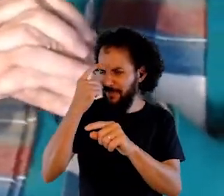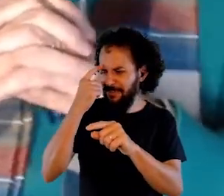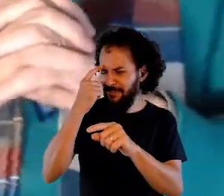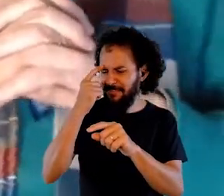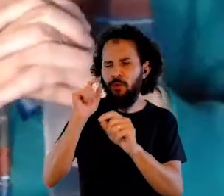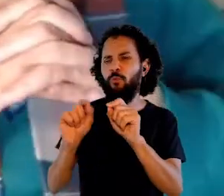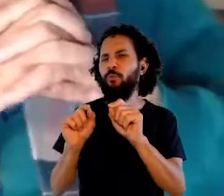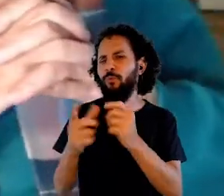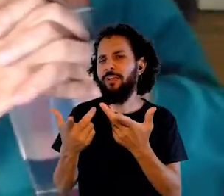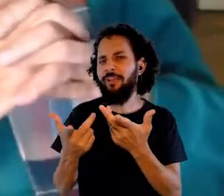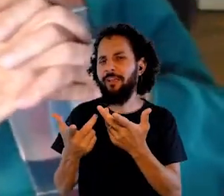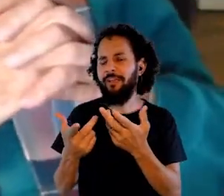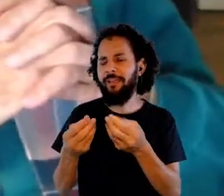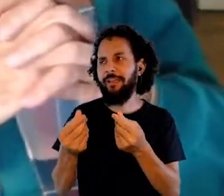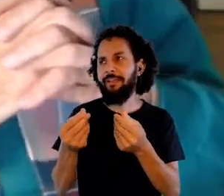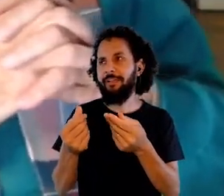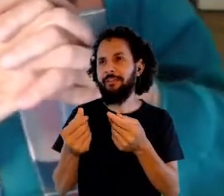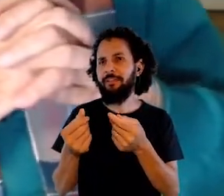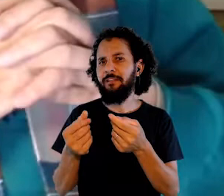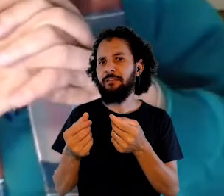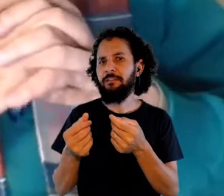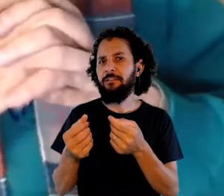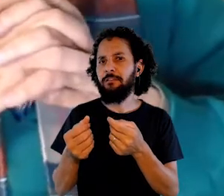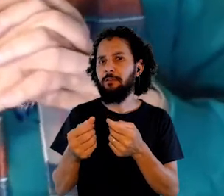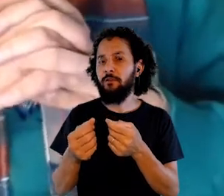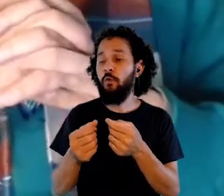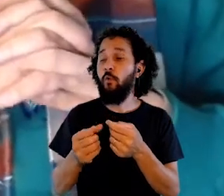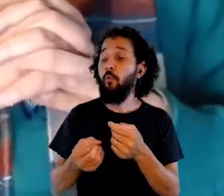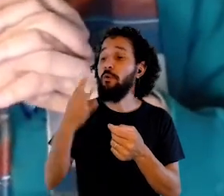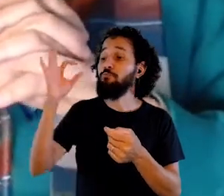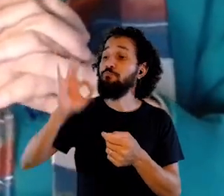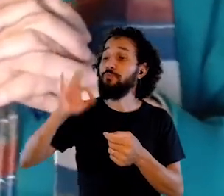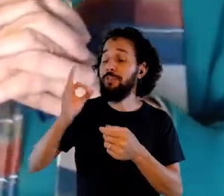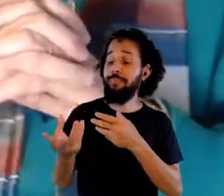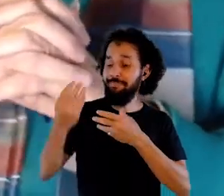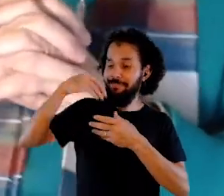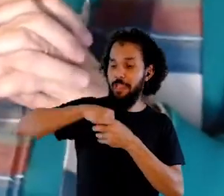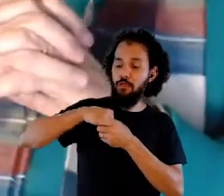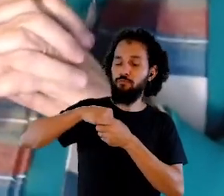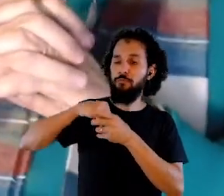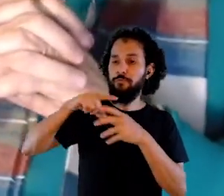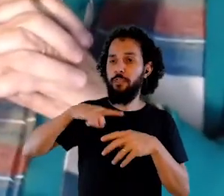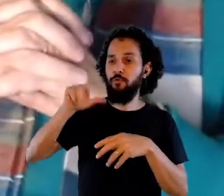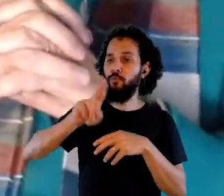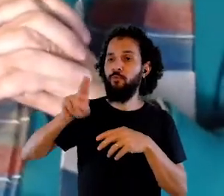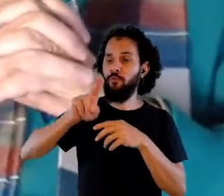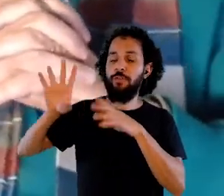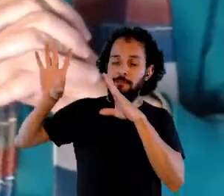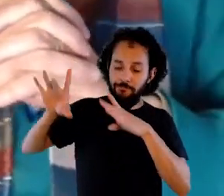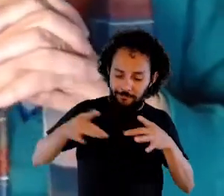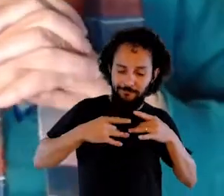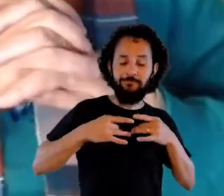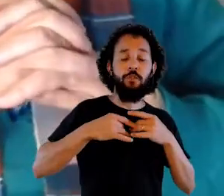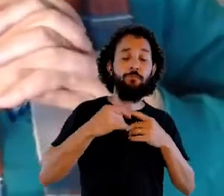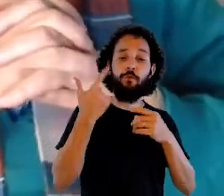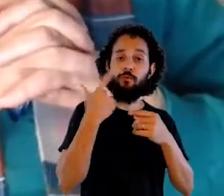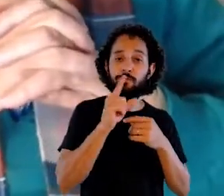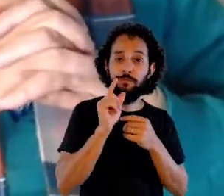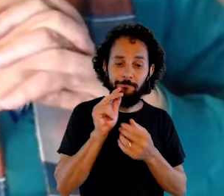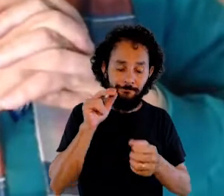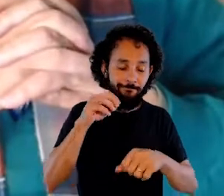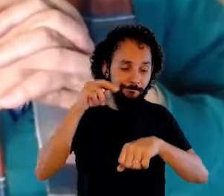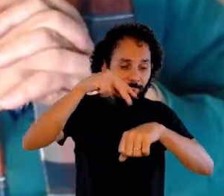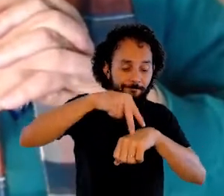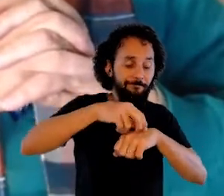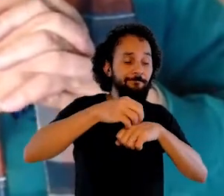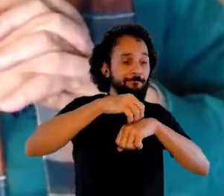que tanto de nós, né, a gente tem colocado dentro desse processo para chegar no nosso público. Ainda mais agora que a gente está